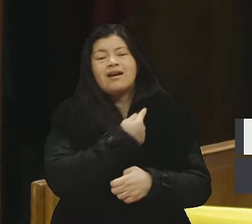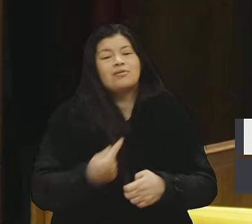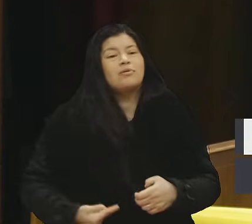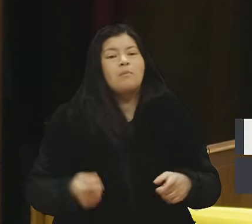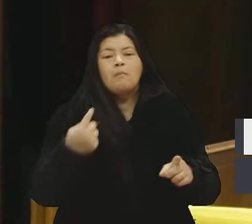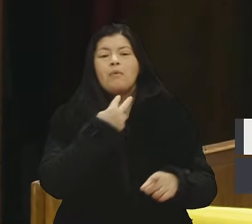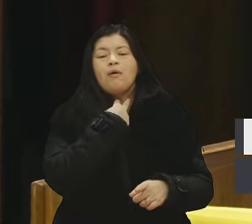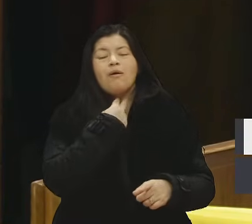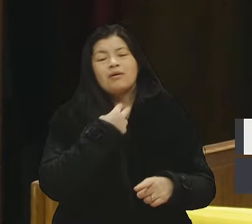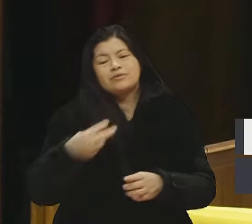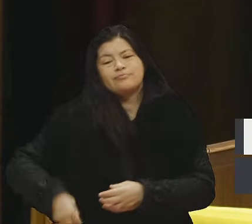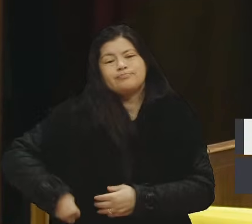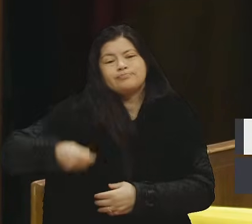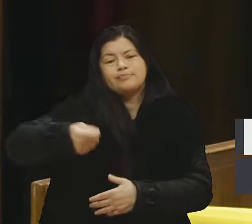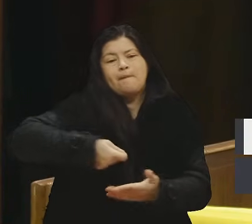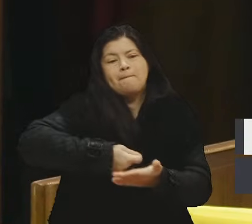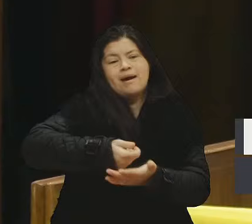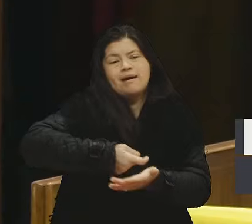tem aqui, ó.